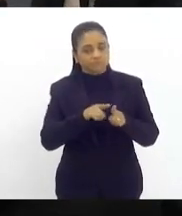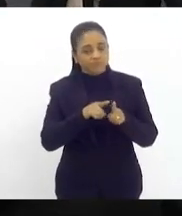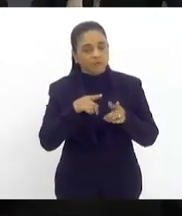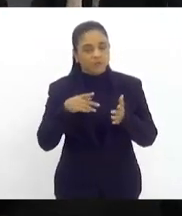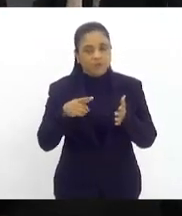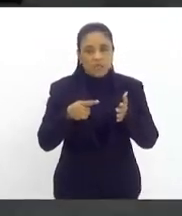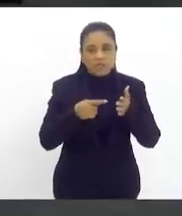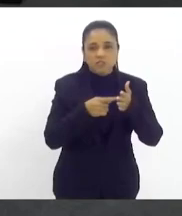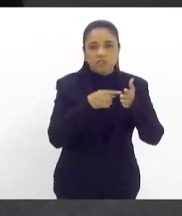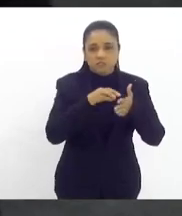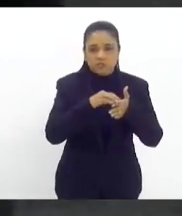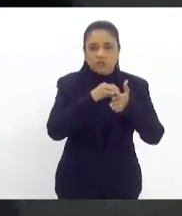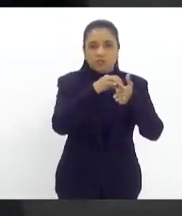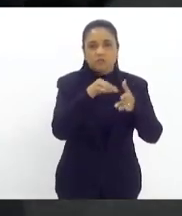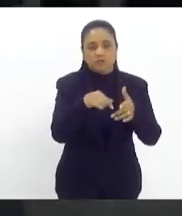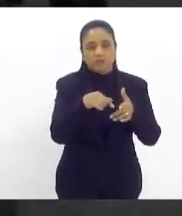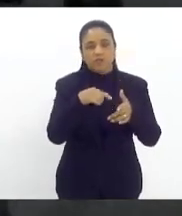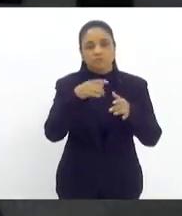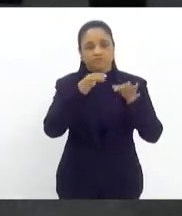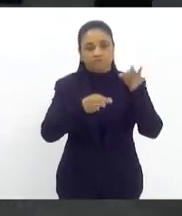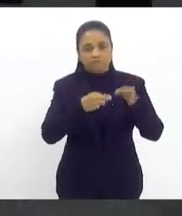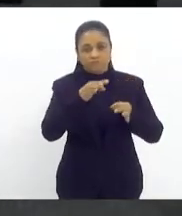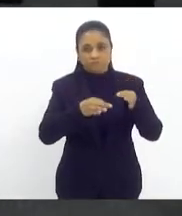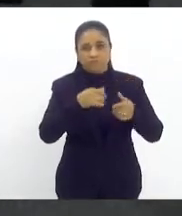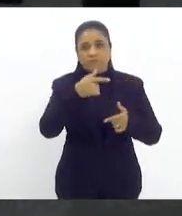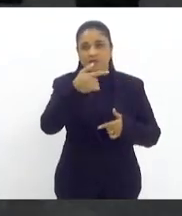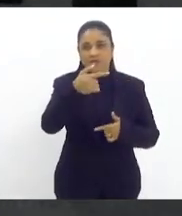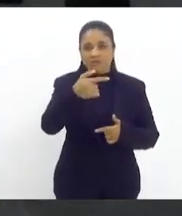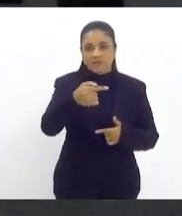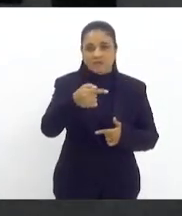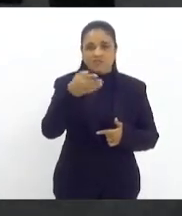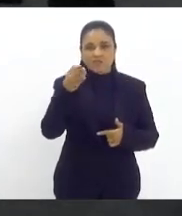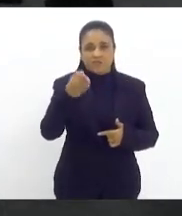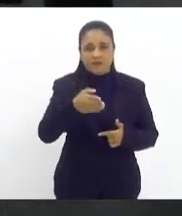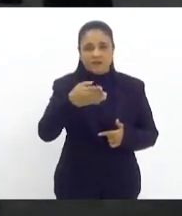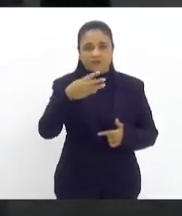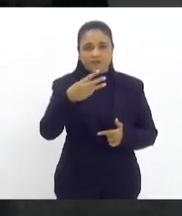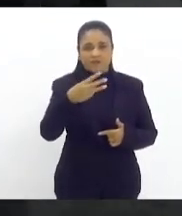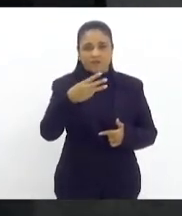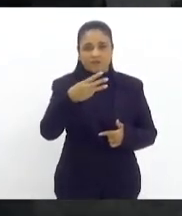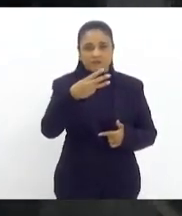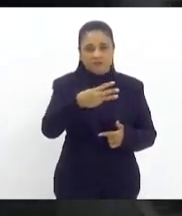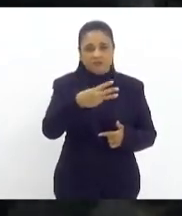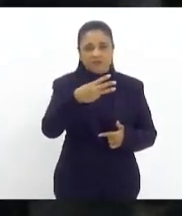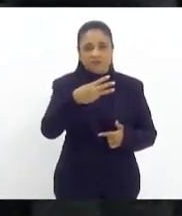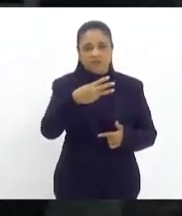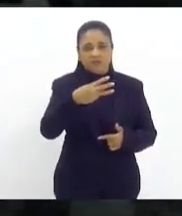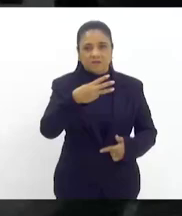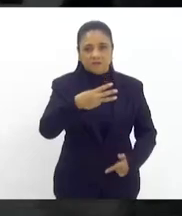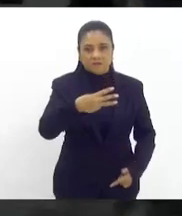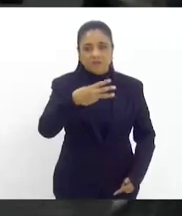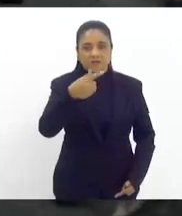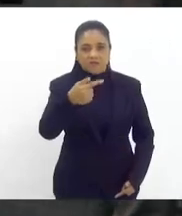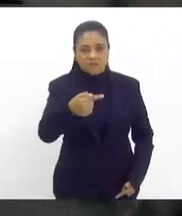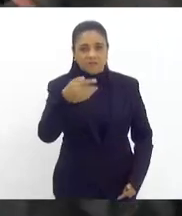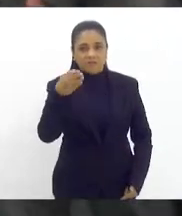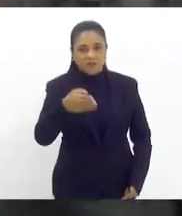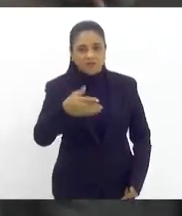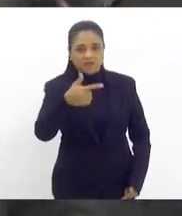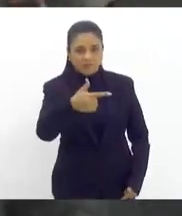7 de 23 do deputado Tiago Gagliazzo. Sim,